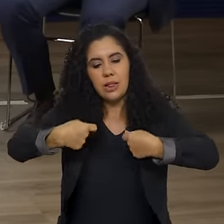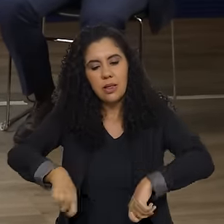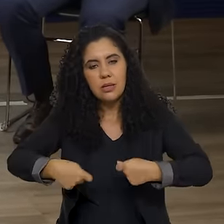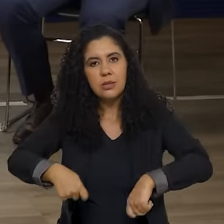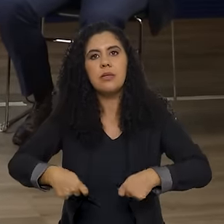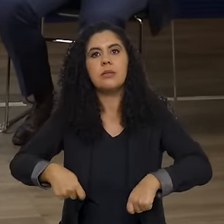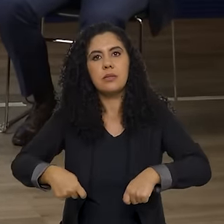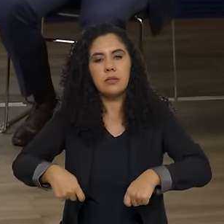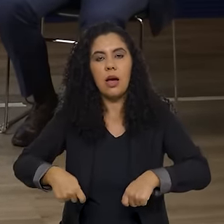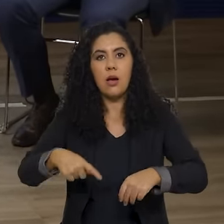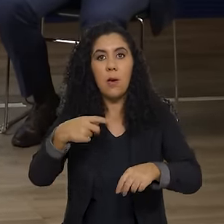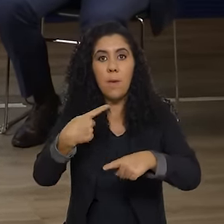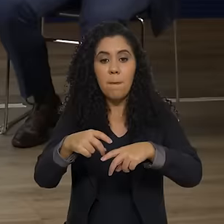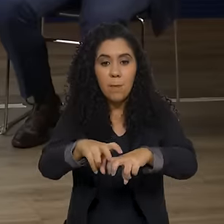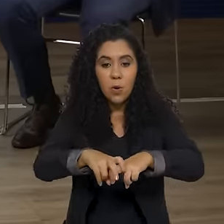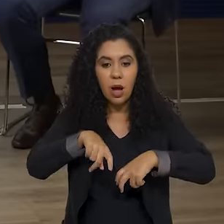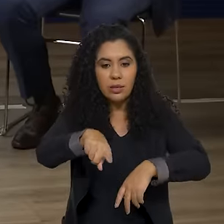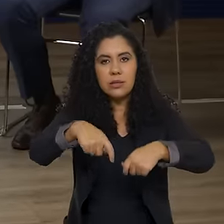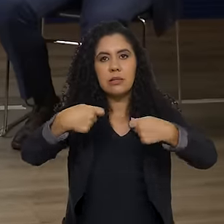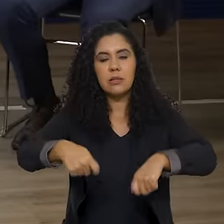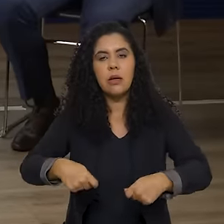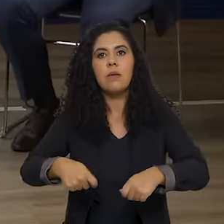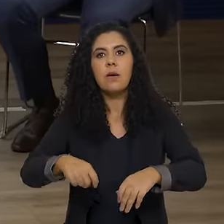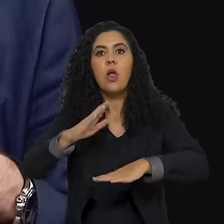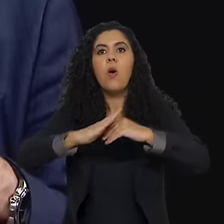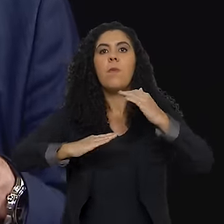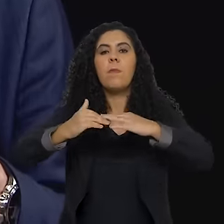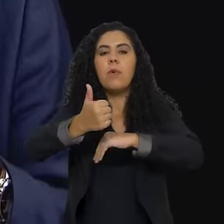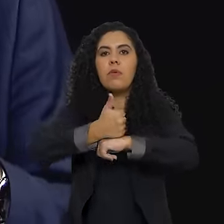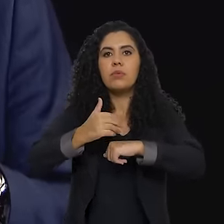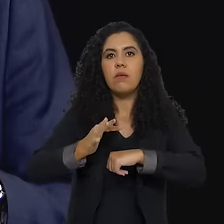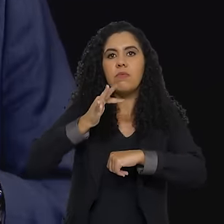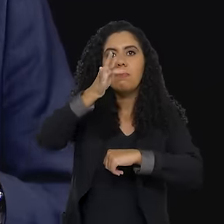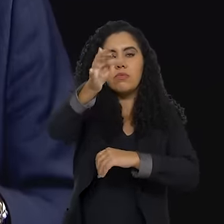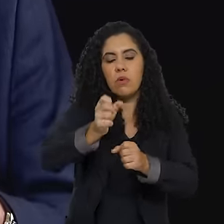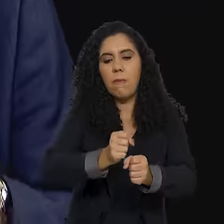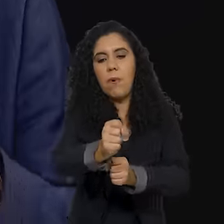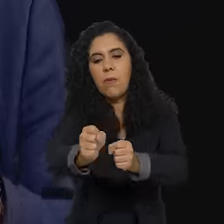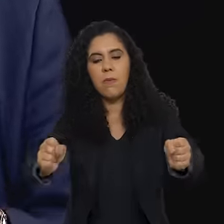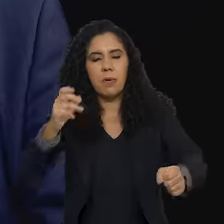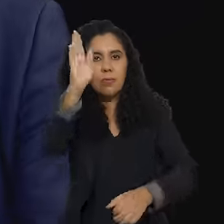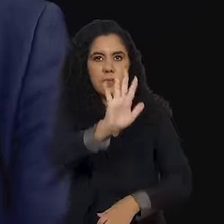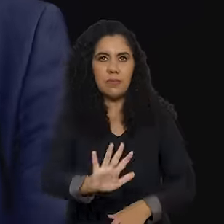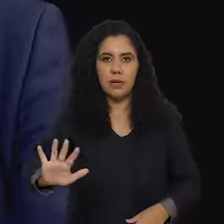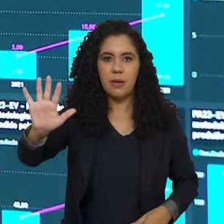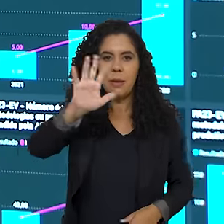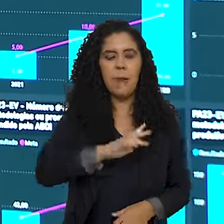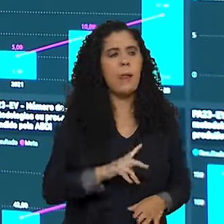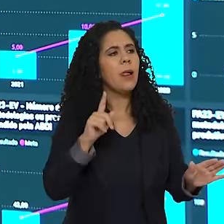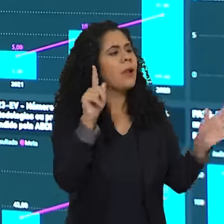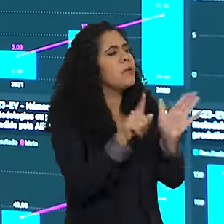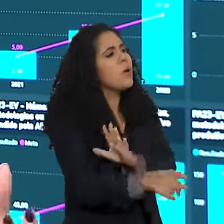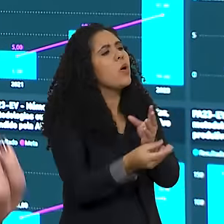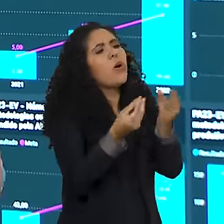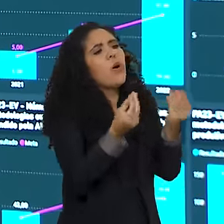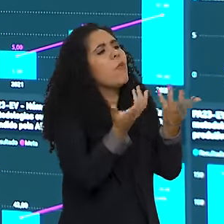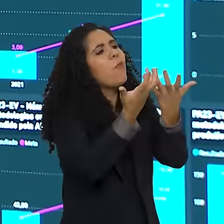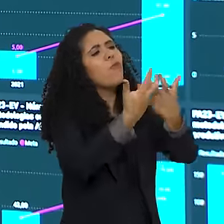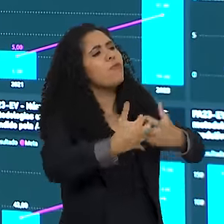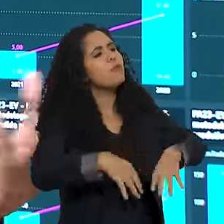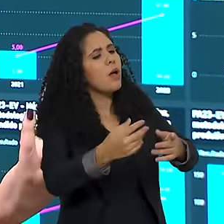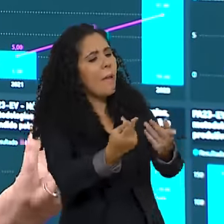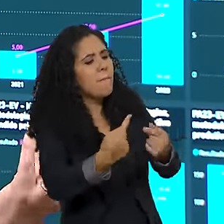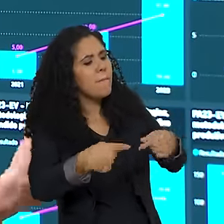atender essa demanda crescente por profissionais nesse novo ciclo de desenvolvimento que o Brasil está vivendo. Como que funciona